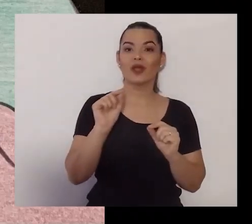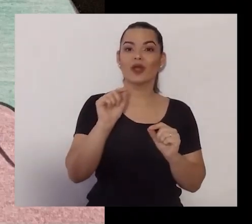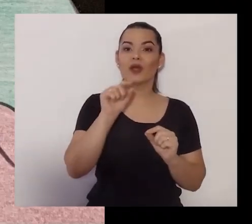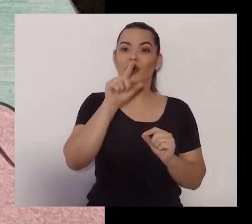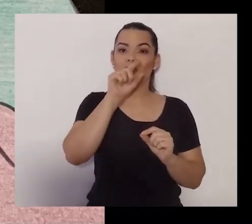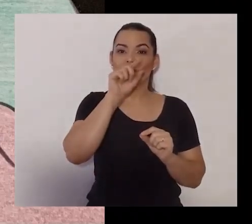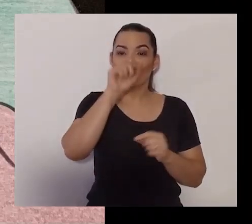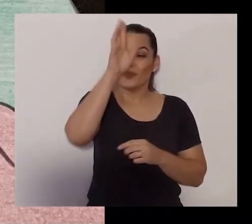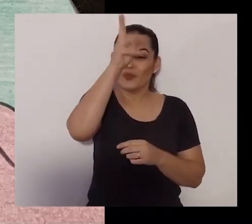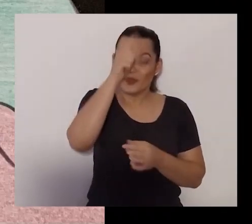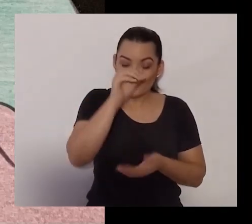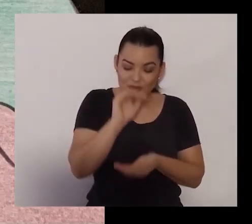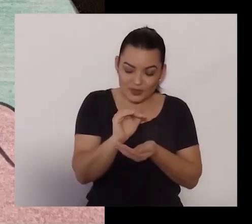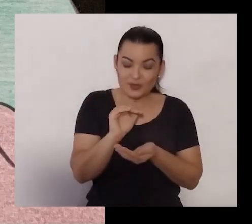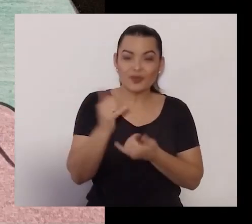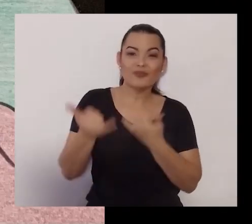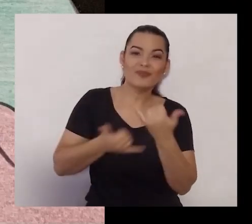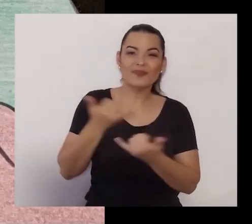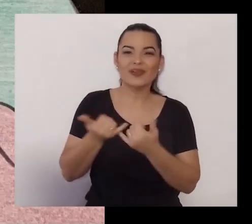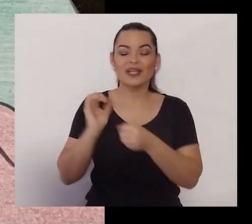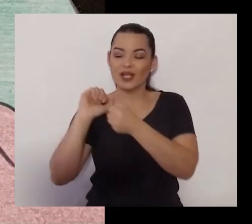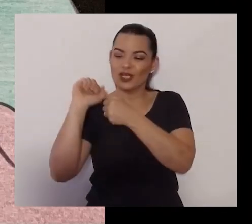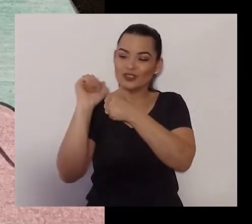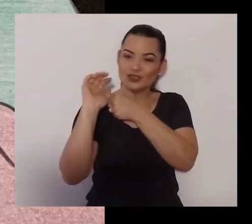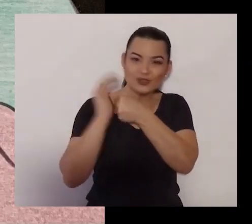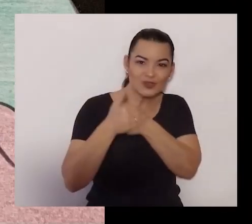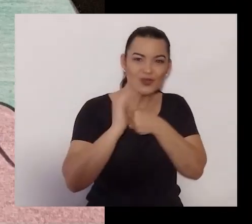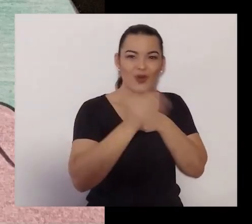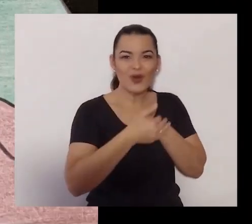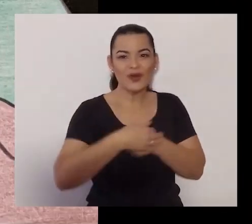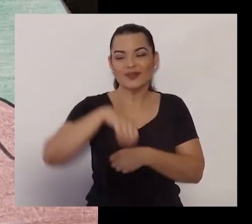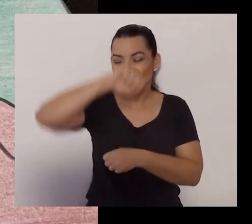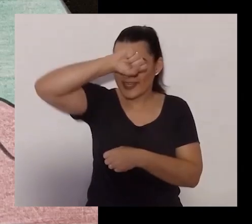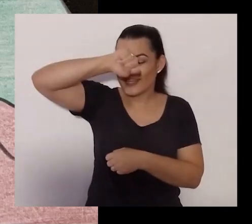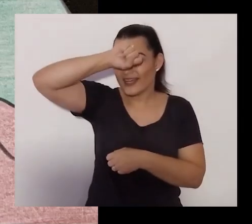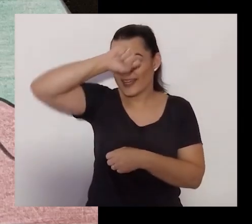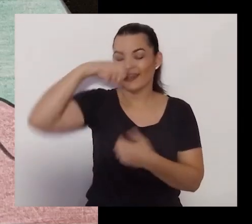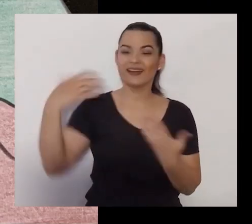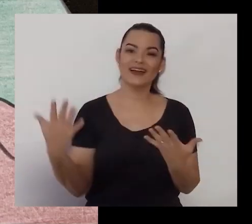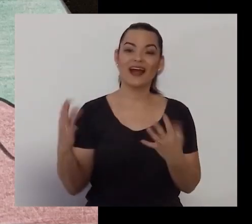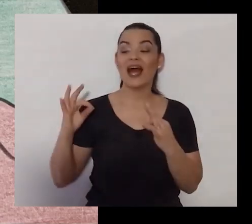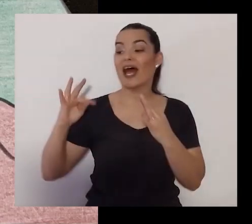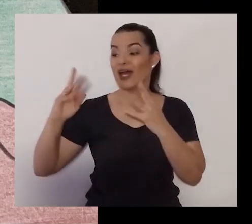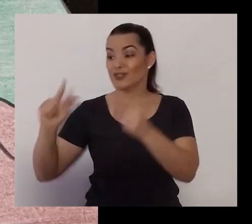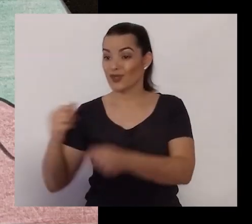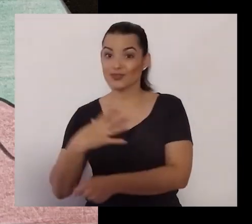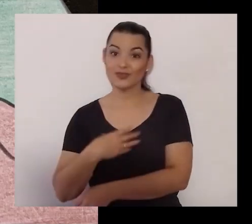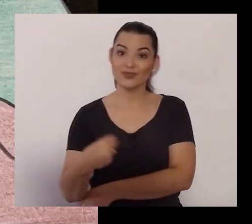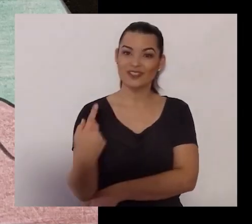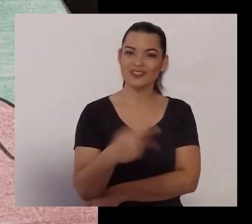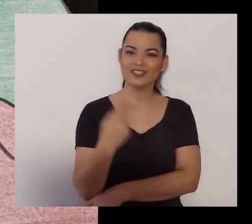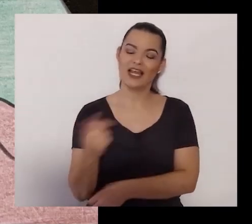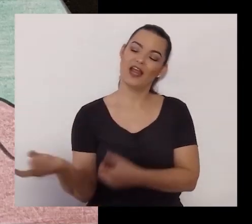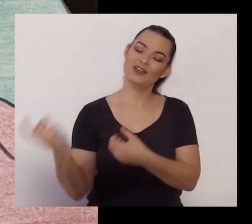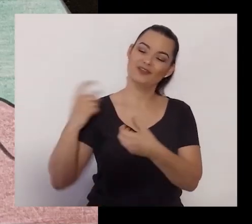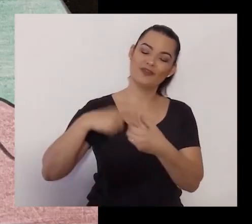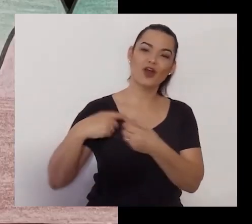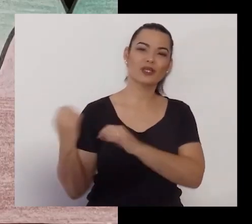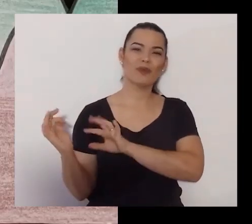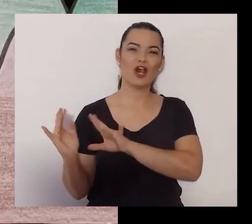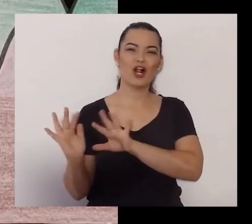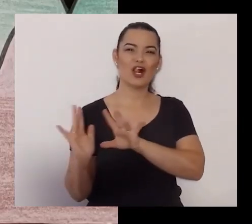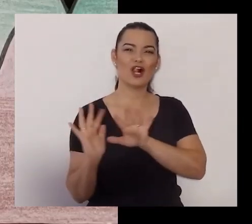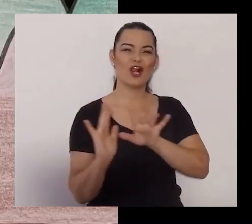esconde-esconde. E assim, para os braços da dona Galinha, todos os pintinhos voltaram de lá.